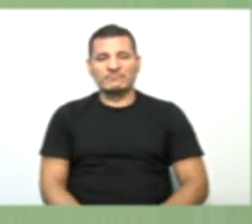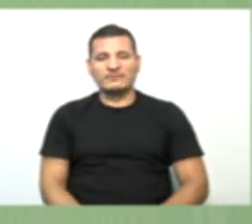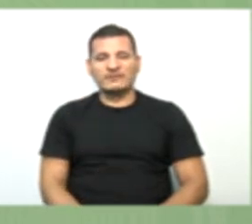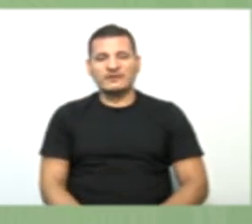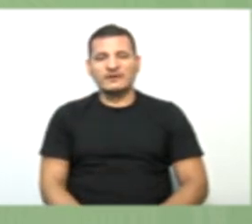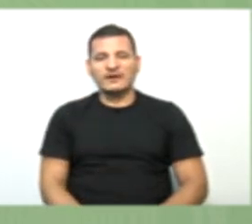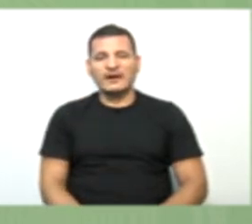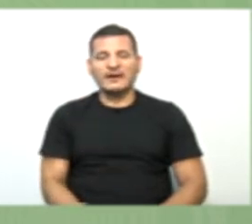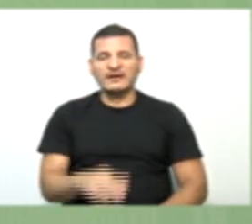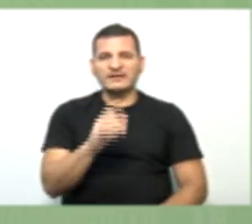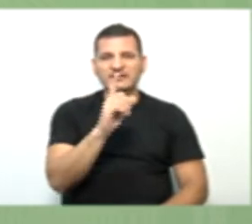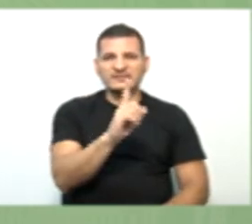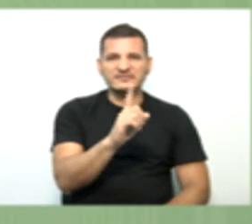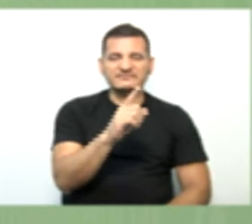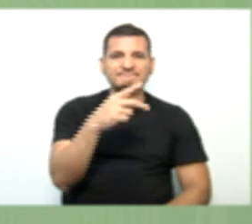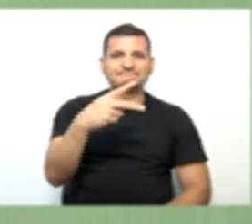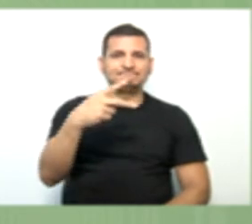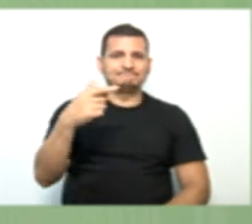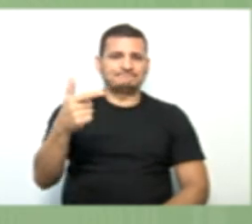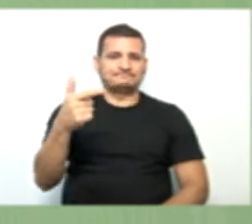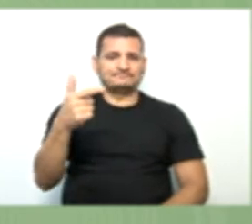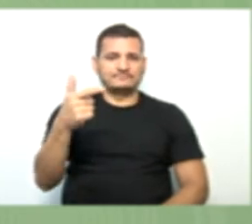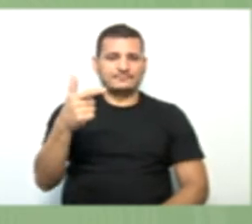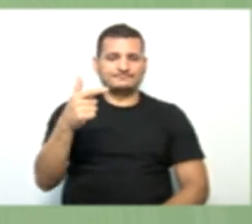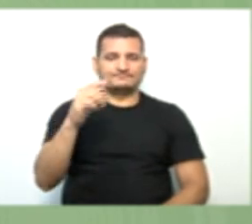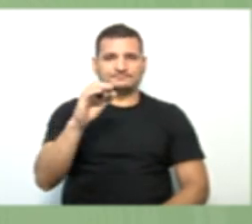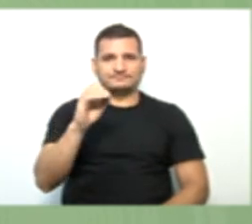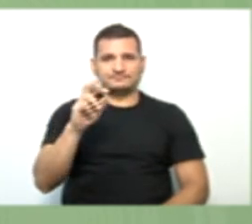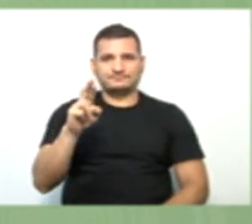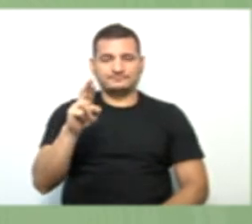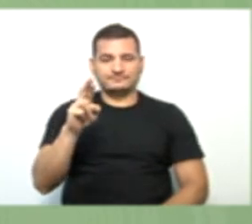que 2, OR